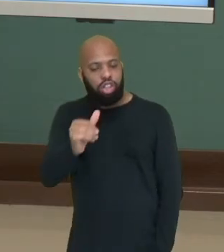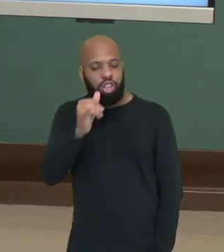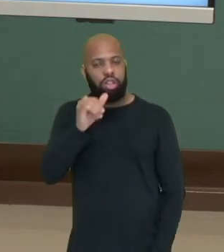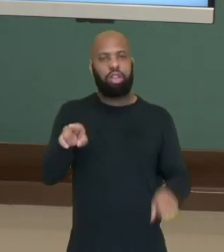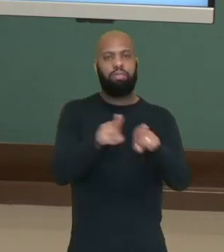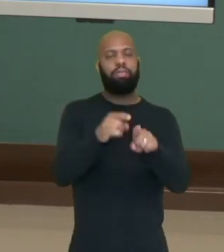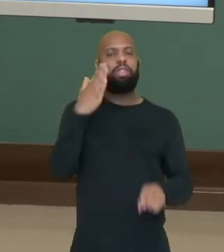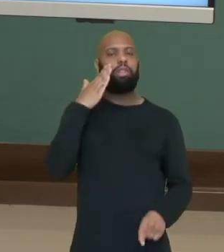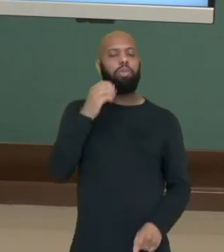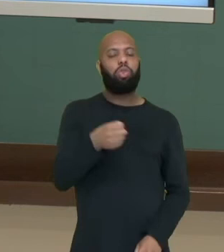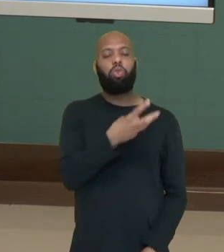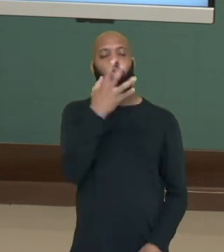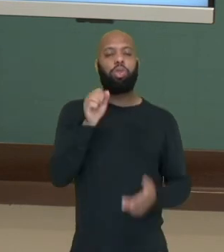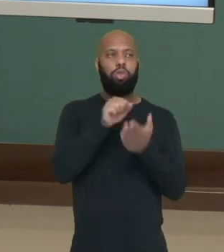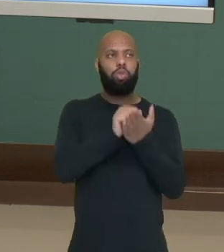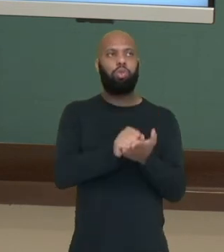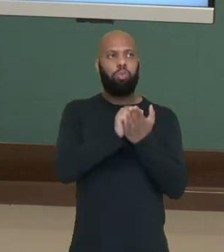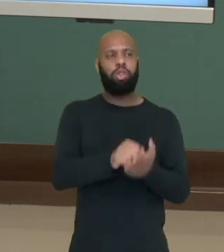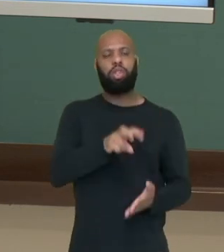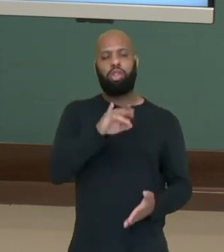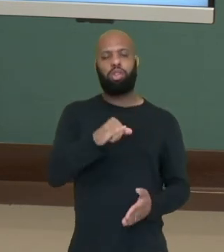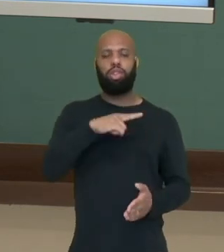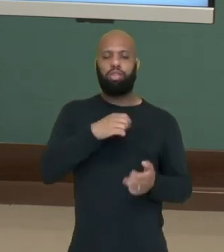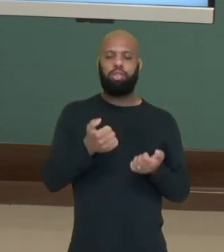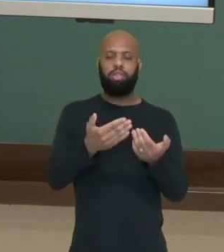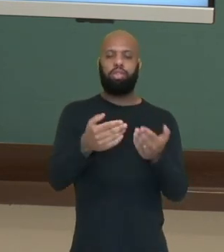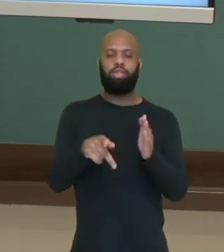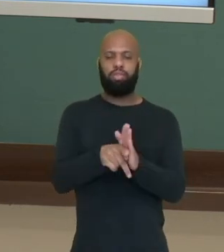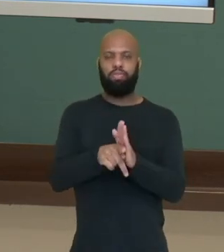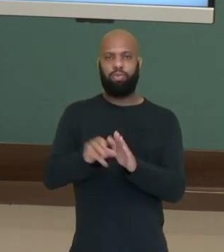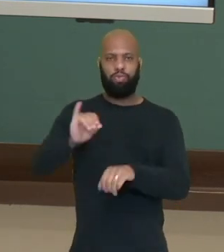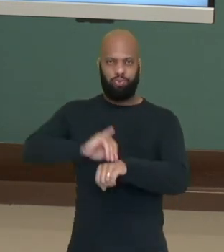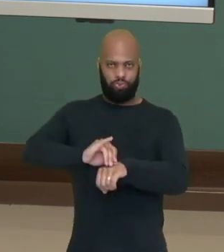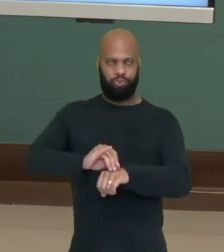a quantidade de massa aí que vai ser depositada sobre a peça.